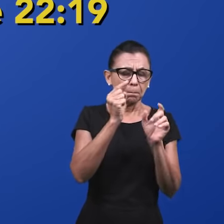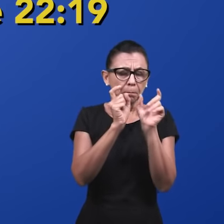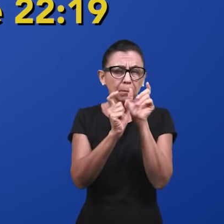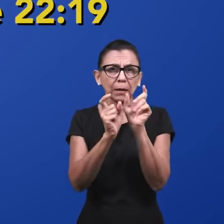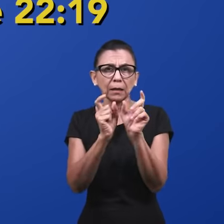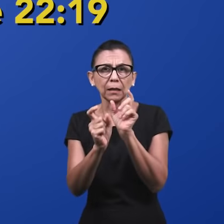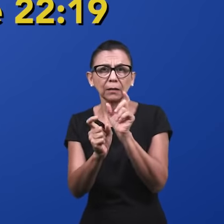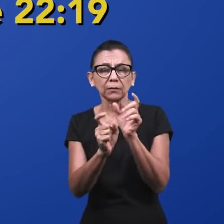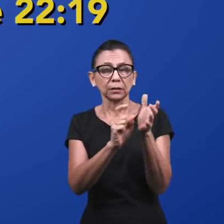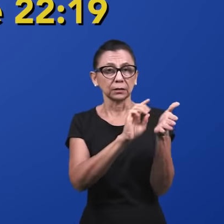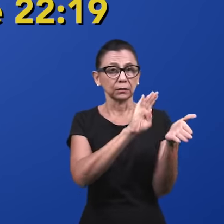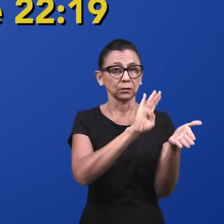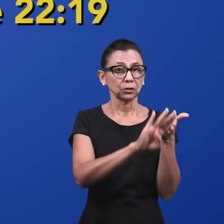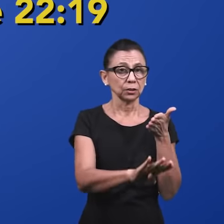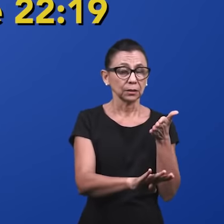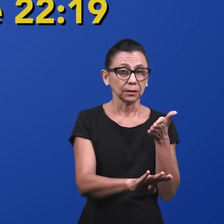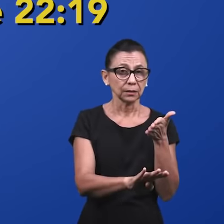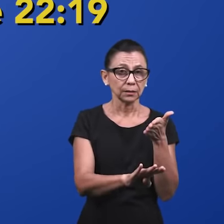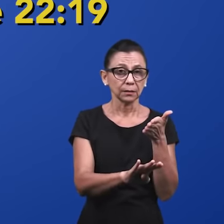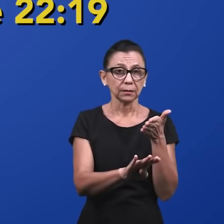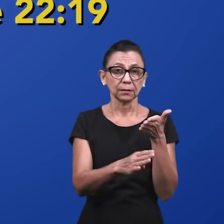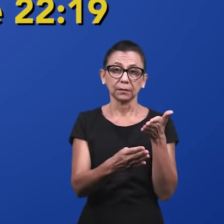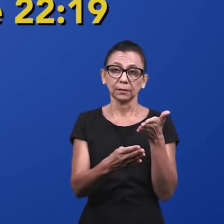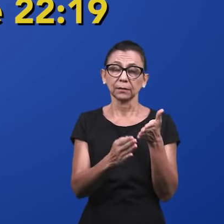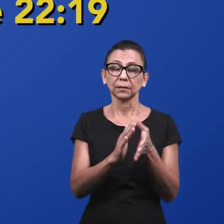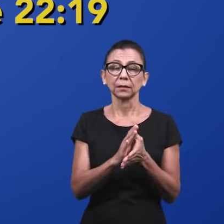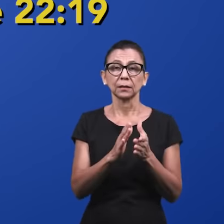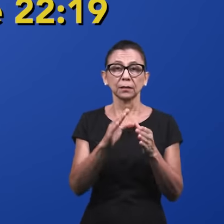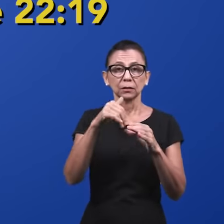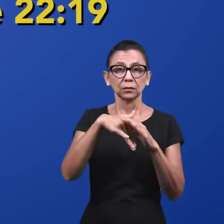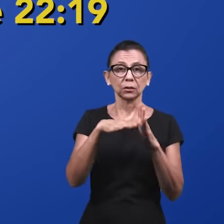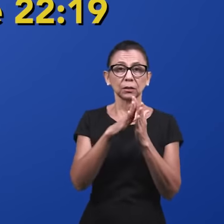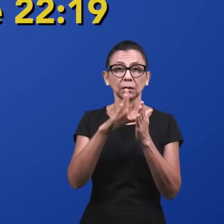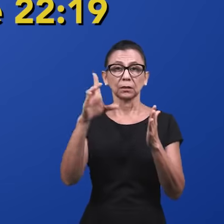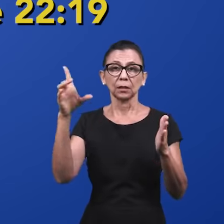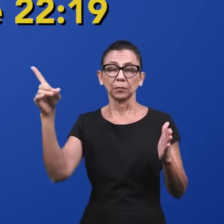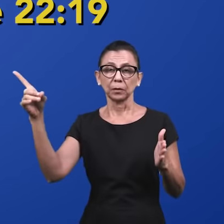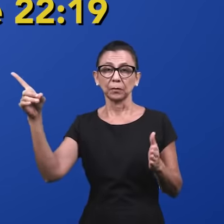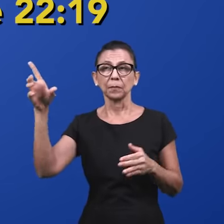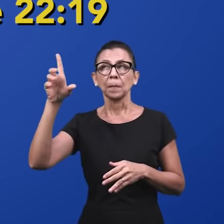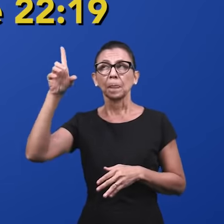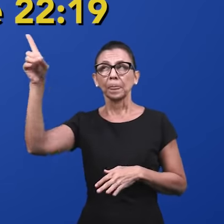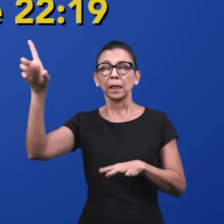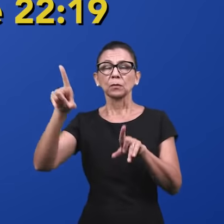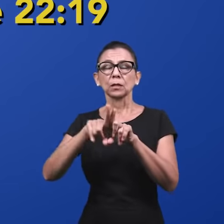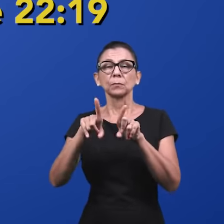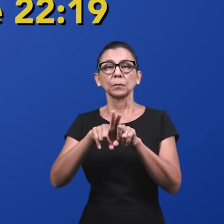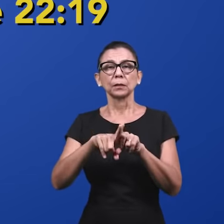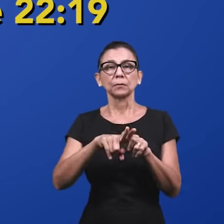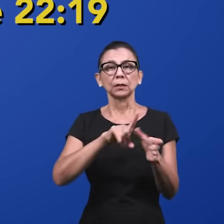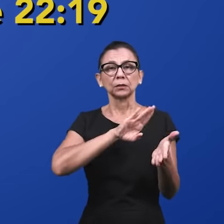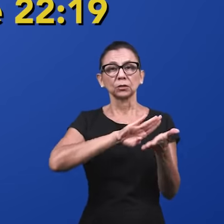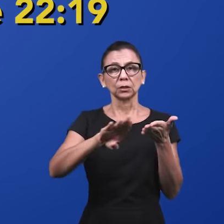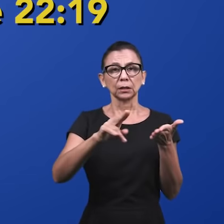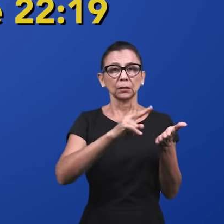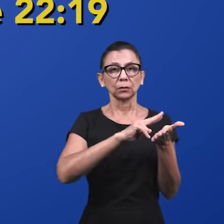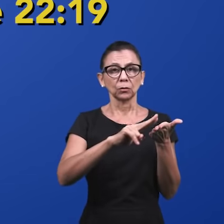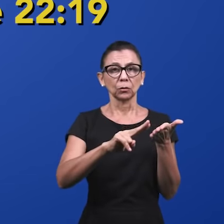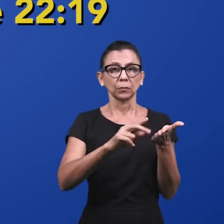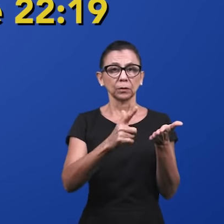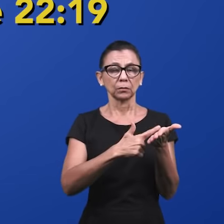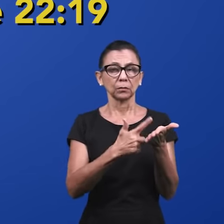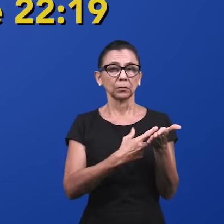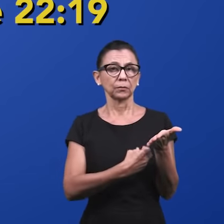revelação, ou até mesmo qualquer objetivo de Deus para com o homem desta palavra, Deus também tirará o seu nome do livro da vida.